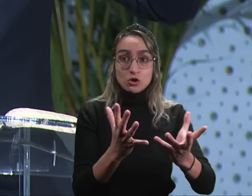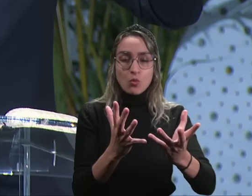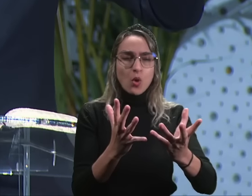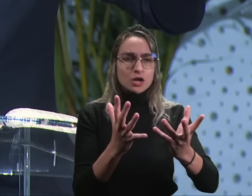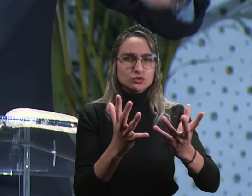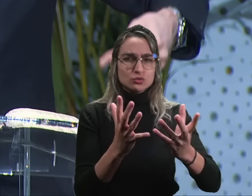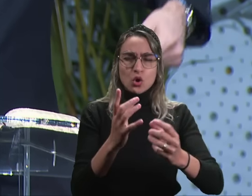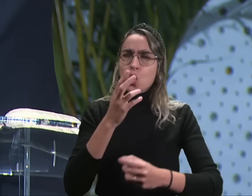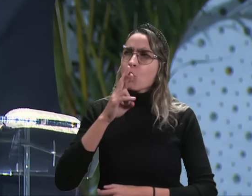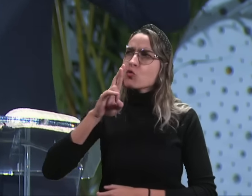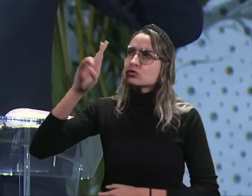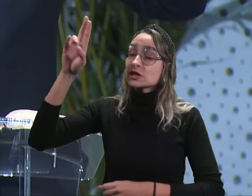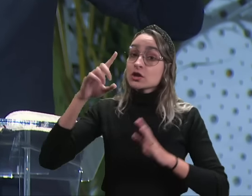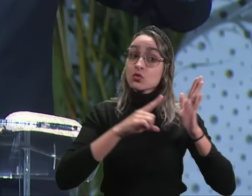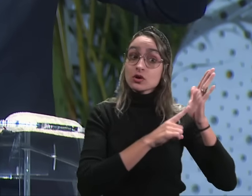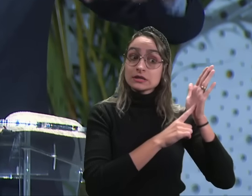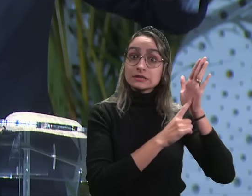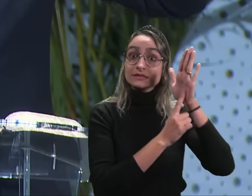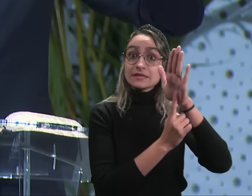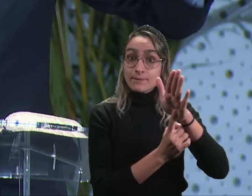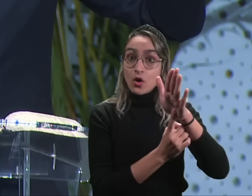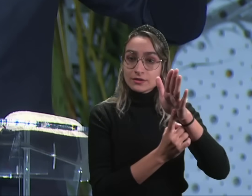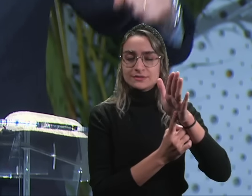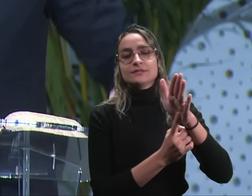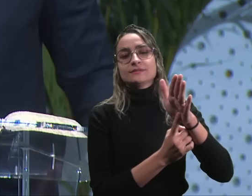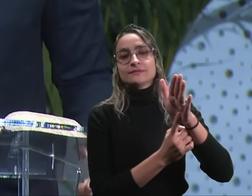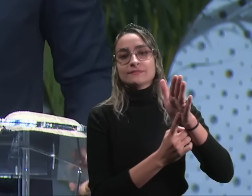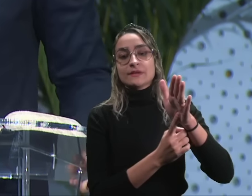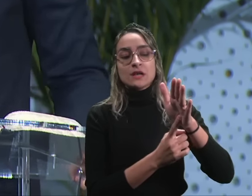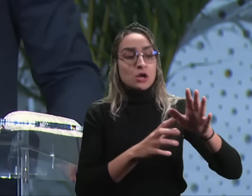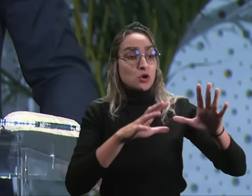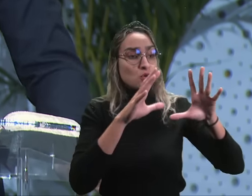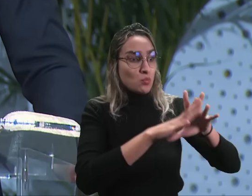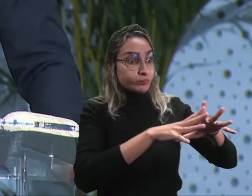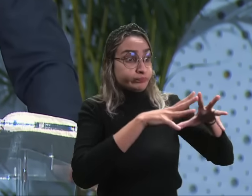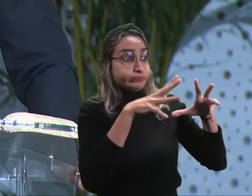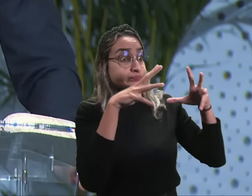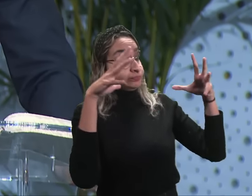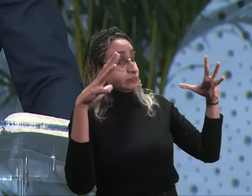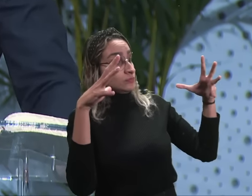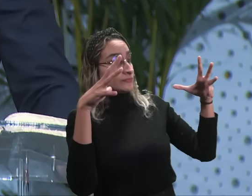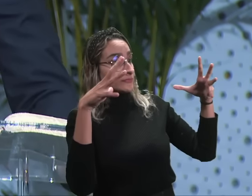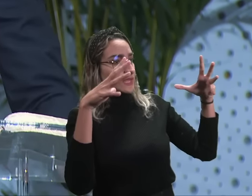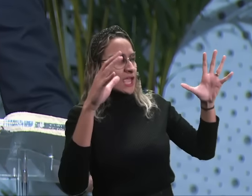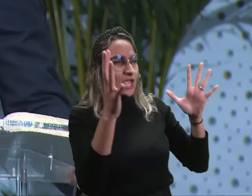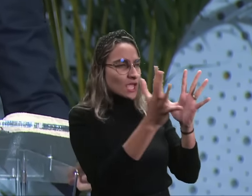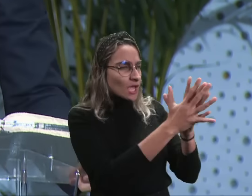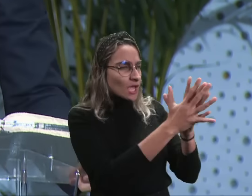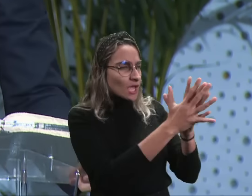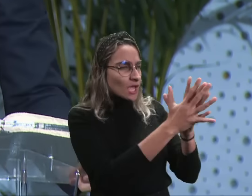extraordinária como em nenhuma outra parte das escrituras nós encontramos e Deus então proclama a sua